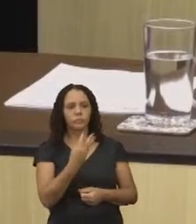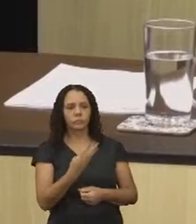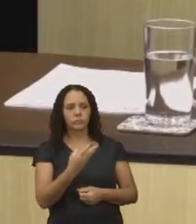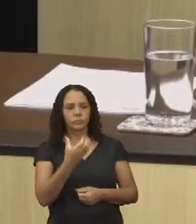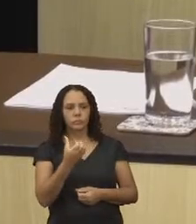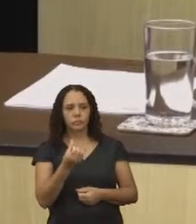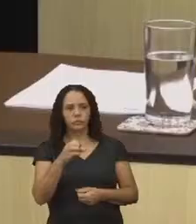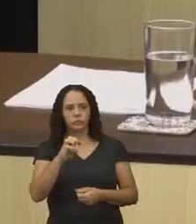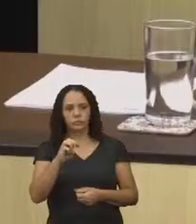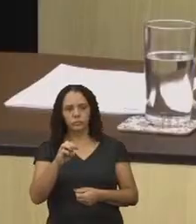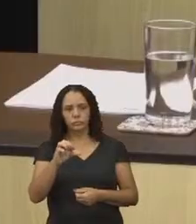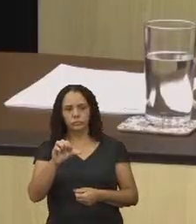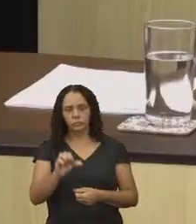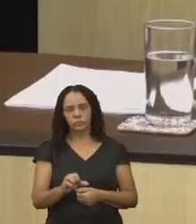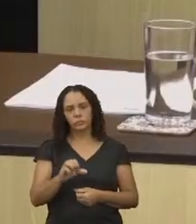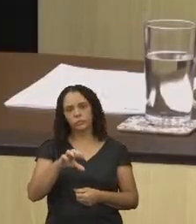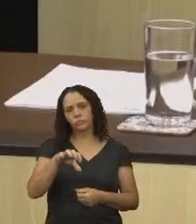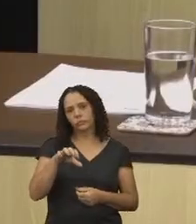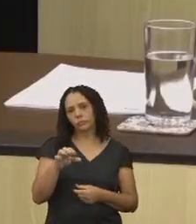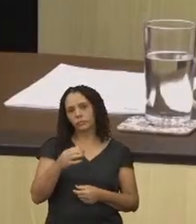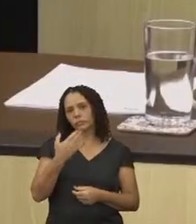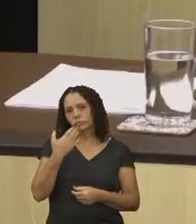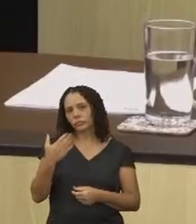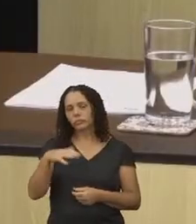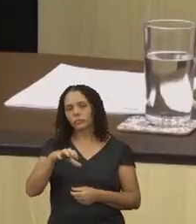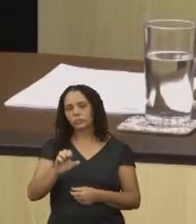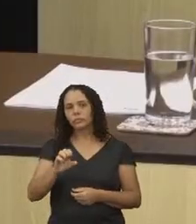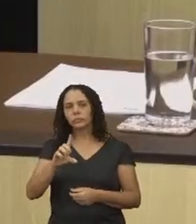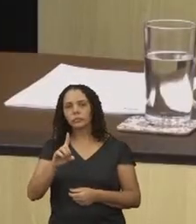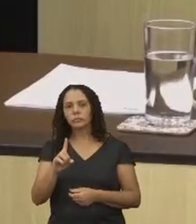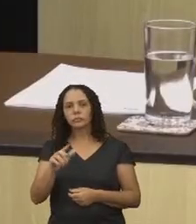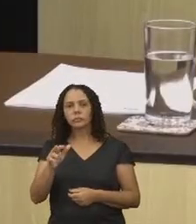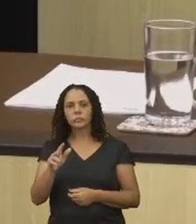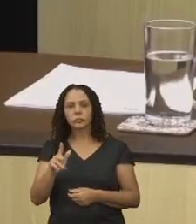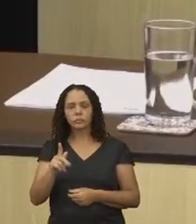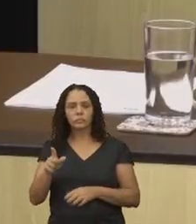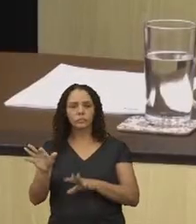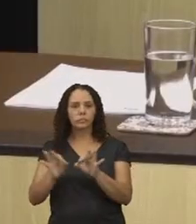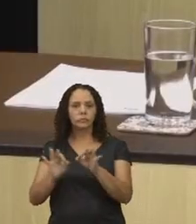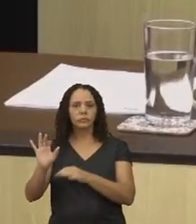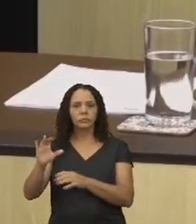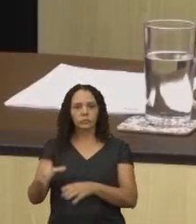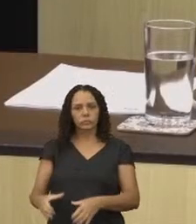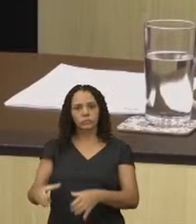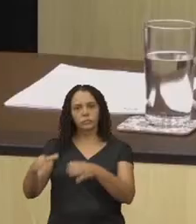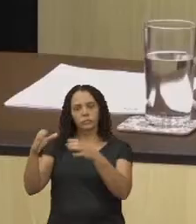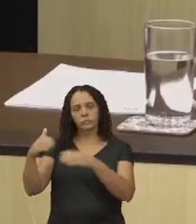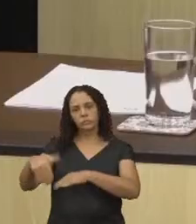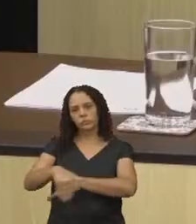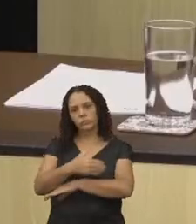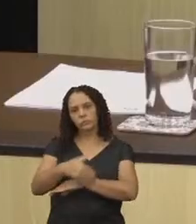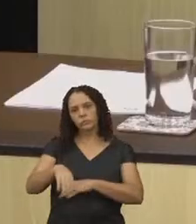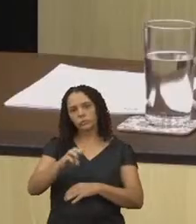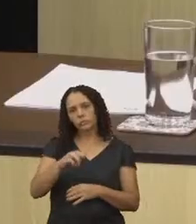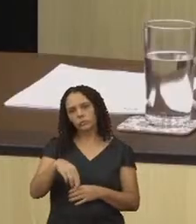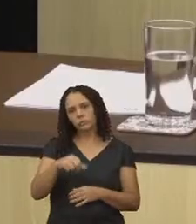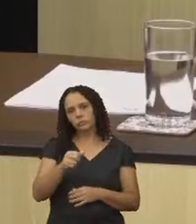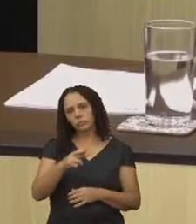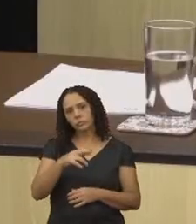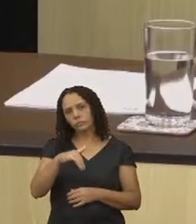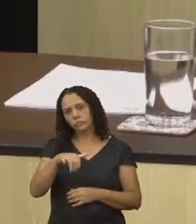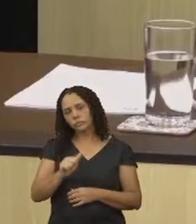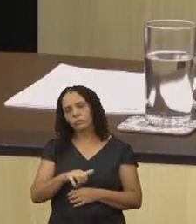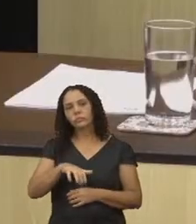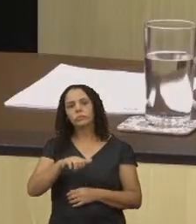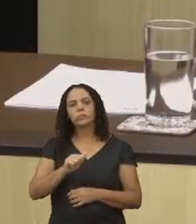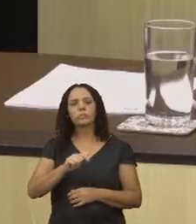469, a IDP, solicitando o reposicionamento do poste situado na Avenida Maria Augusta Fagundes Gomes,